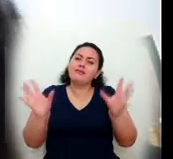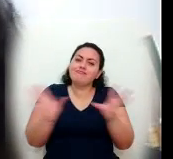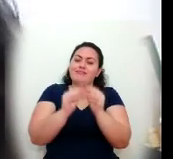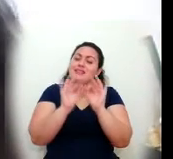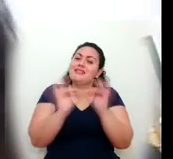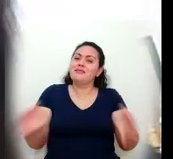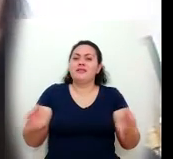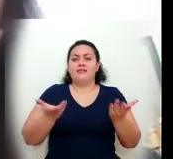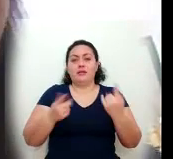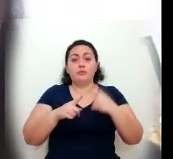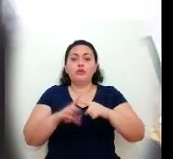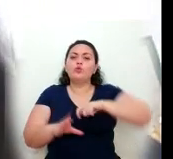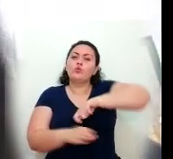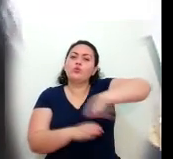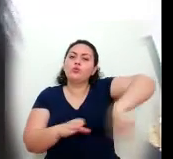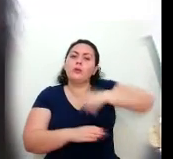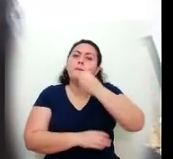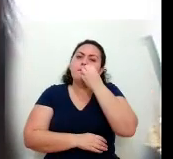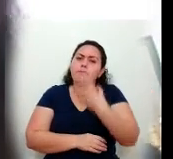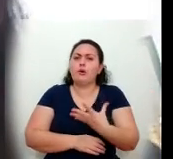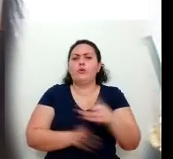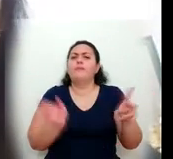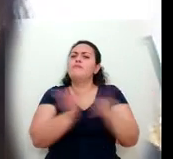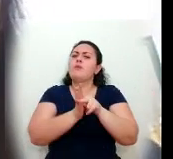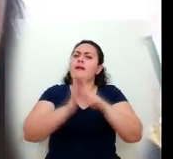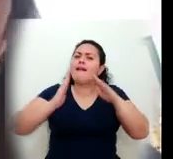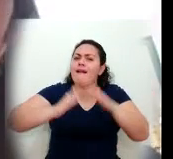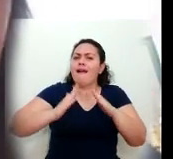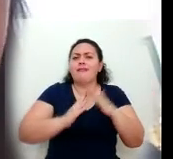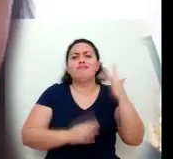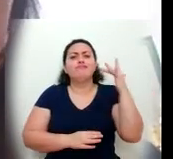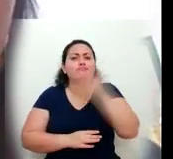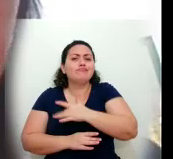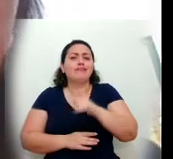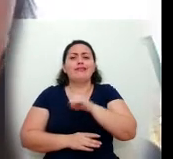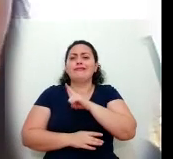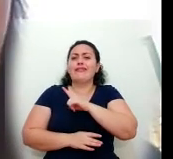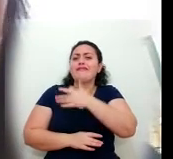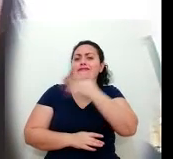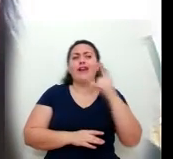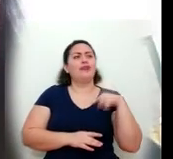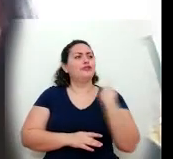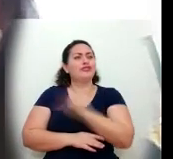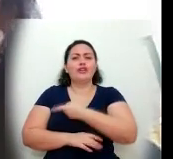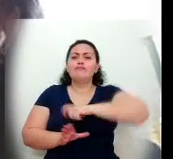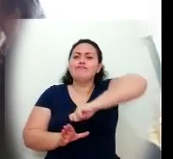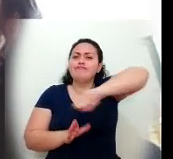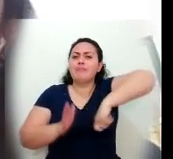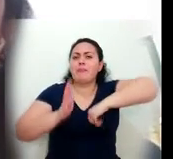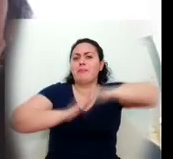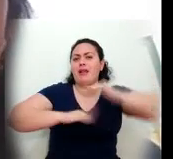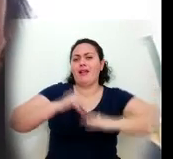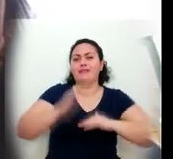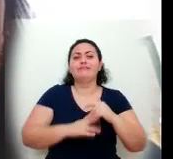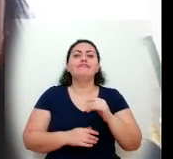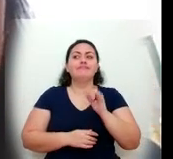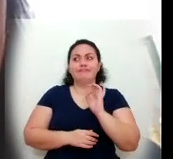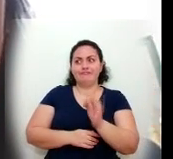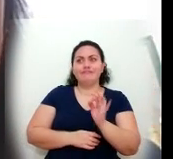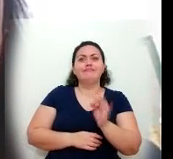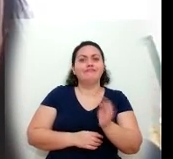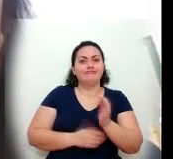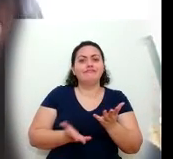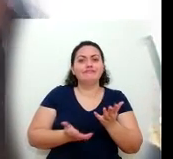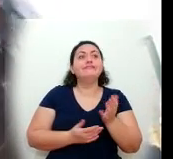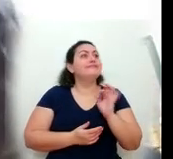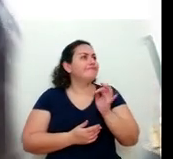Que é culinária boa, né? Culinária caseira, e é a que está acessível a cada um de nós, assim. E nem consegue fazer aqueles pratos